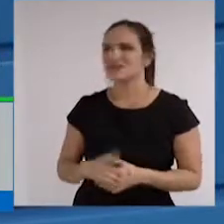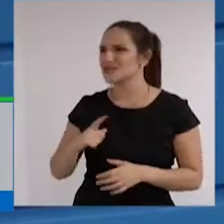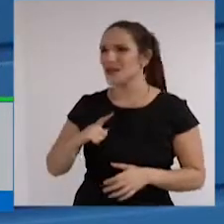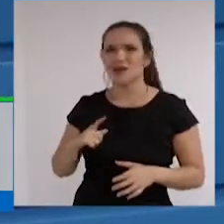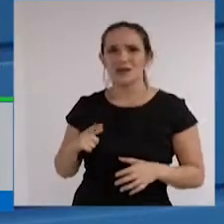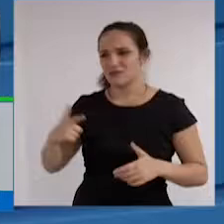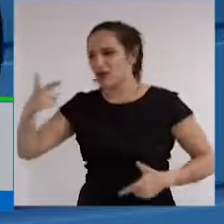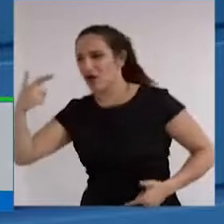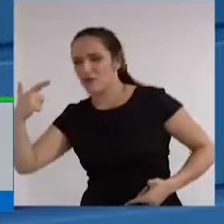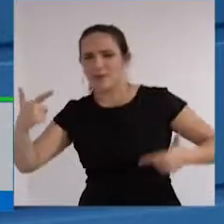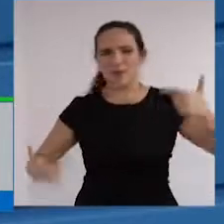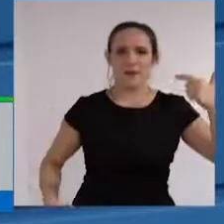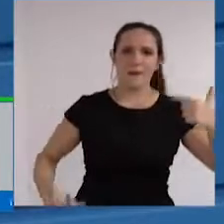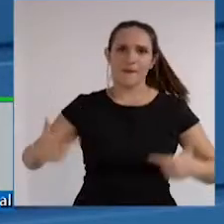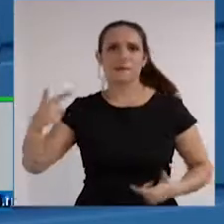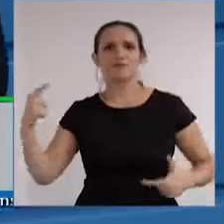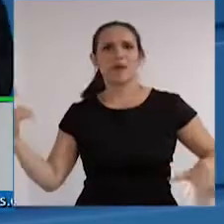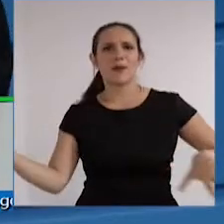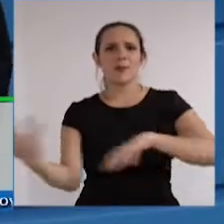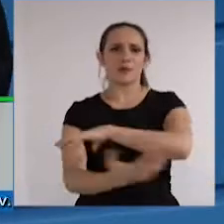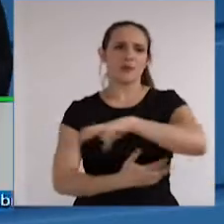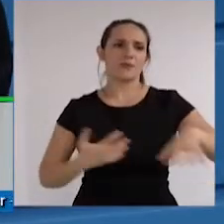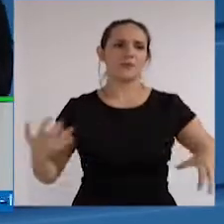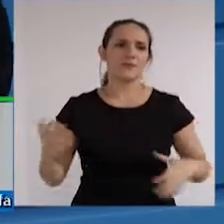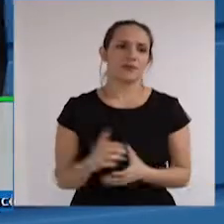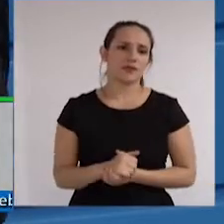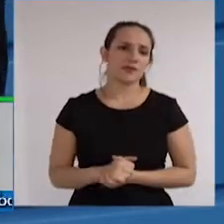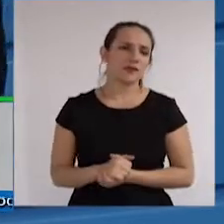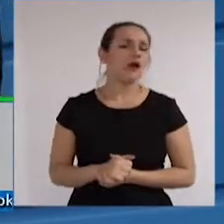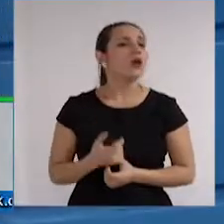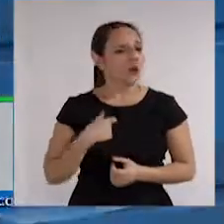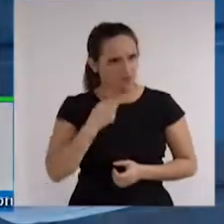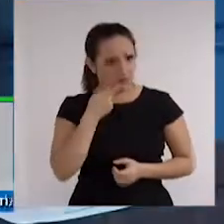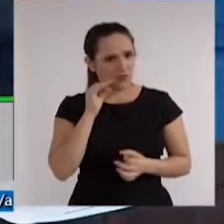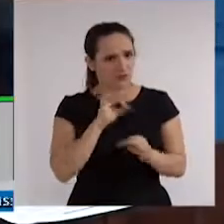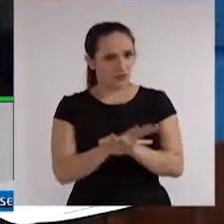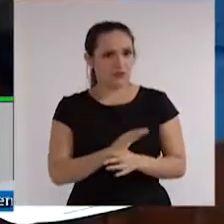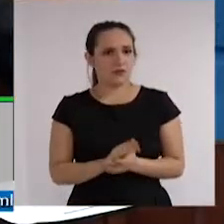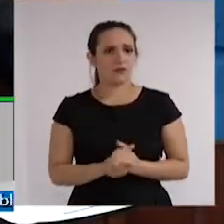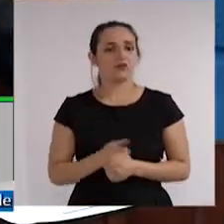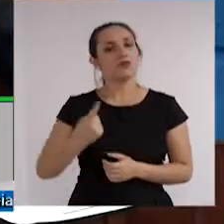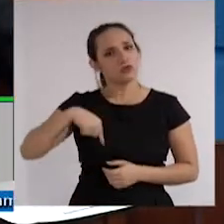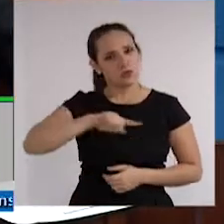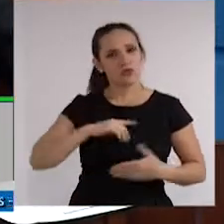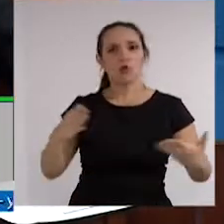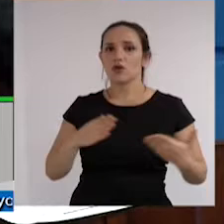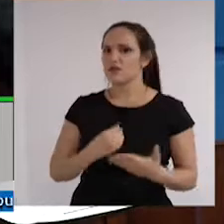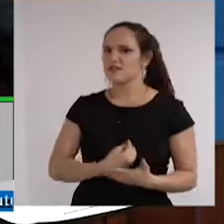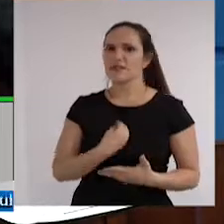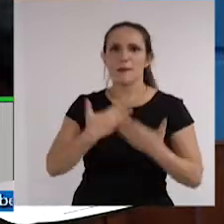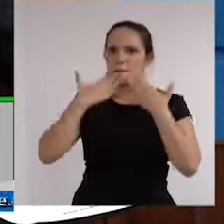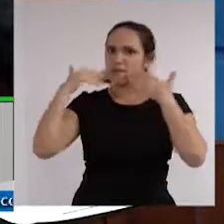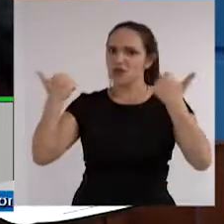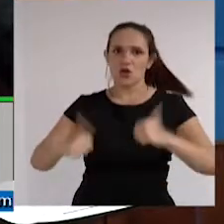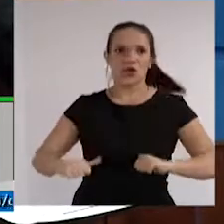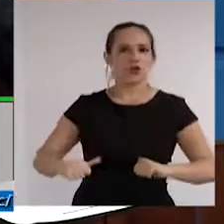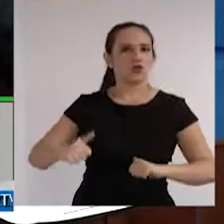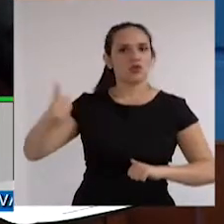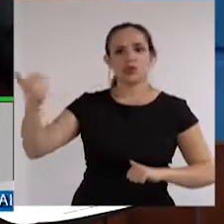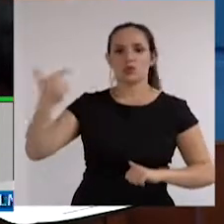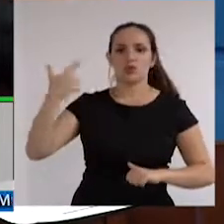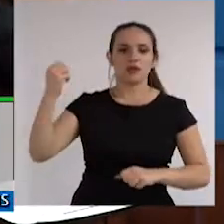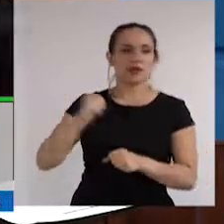um momento difícil. E eu vou dizer a Vossa Excelência, para encerrar, estamos vivendo hoje muito pior do que